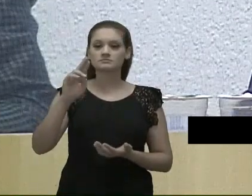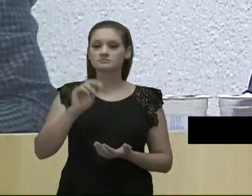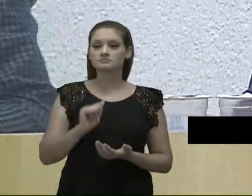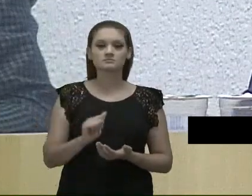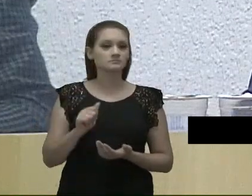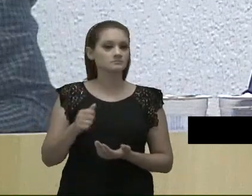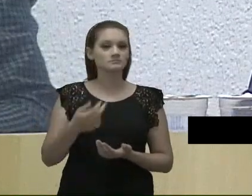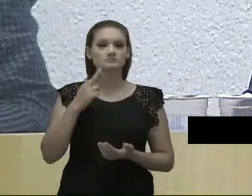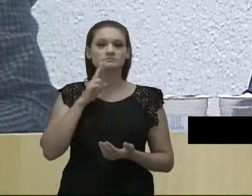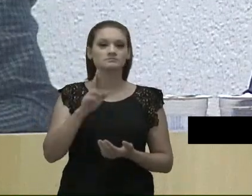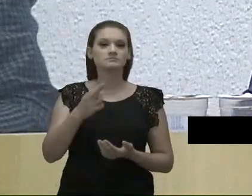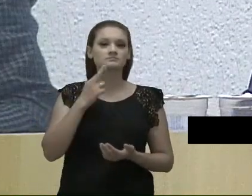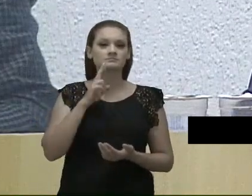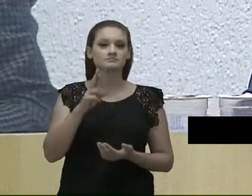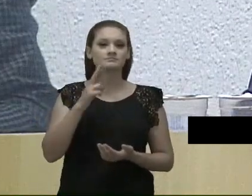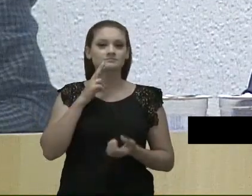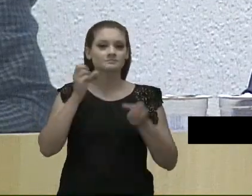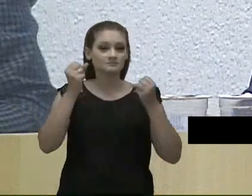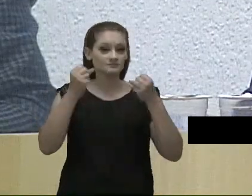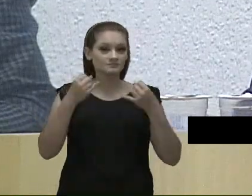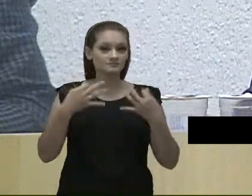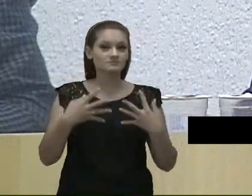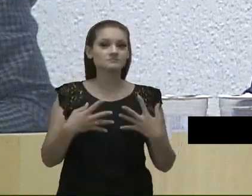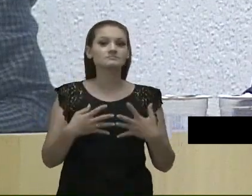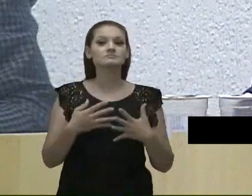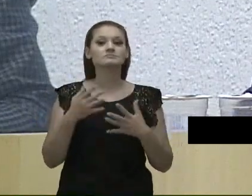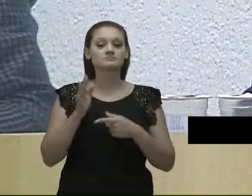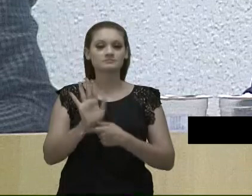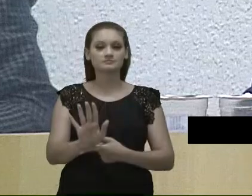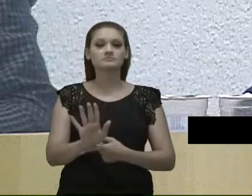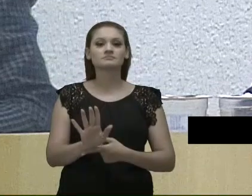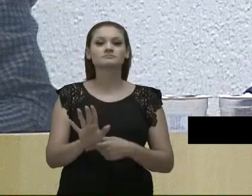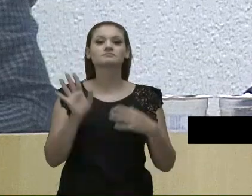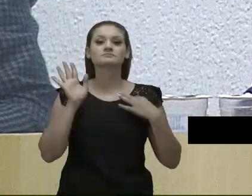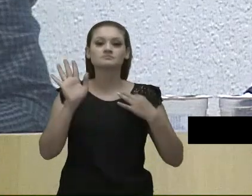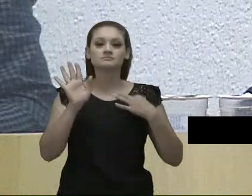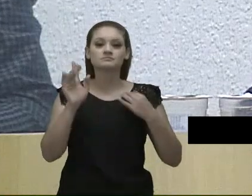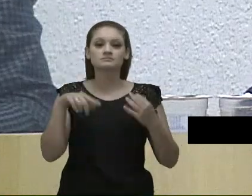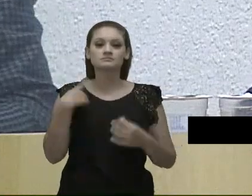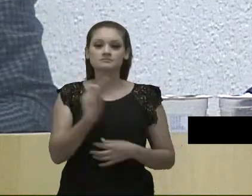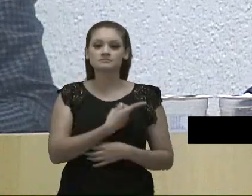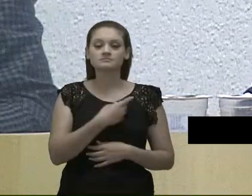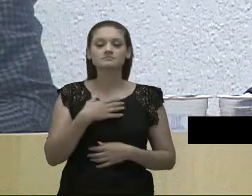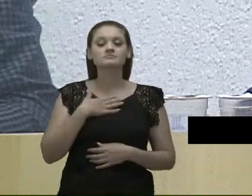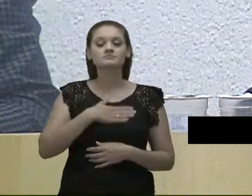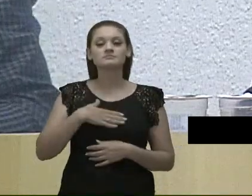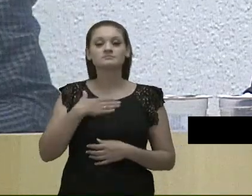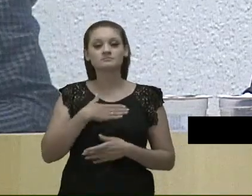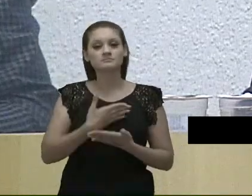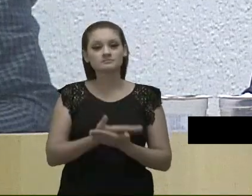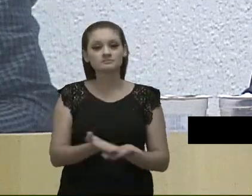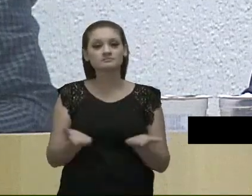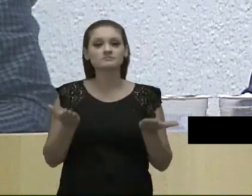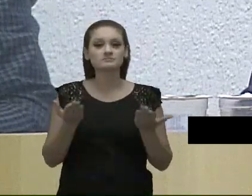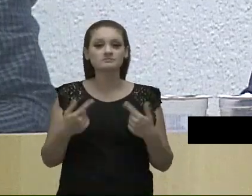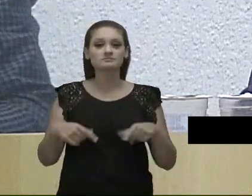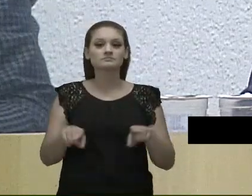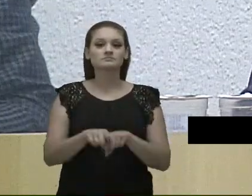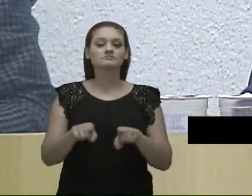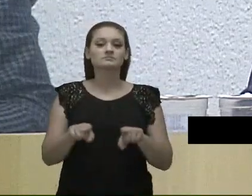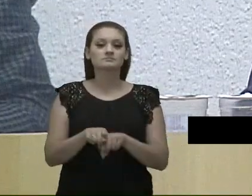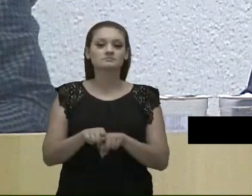estava prestando esse esclarecimento, essa contribuição voluntária que nós ficamos tão satisfeitos da parte dela. Então,